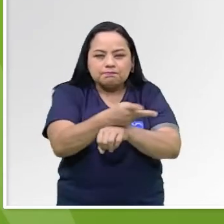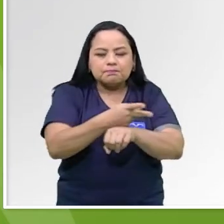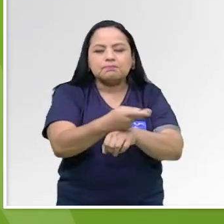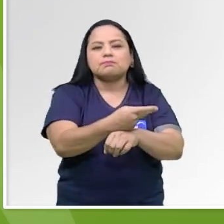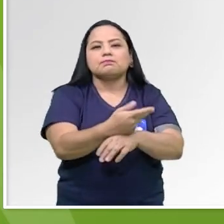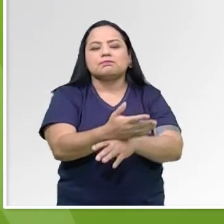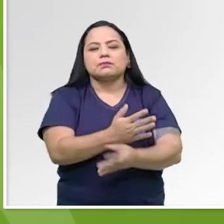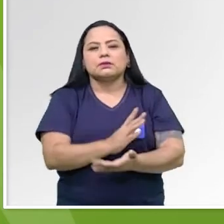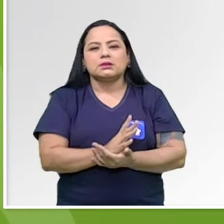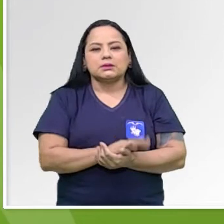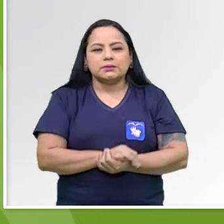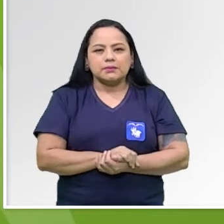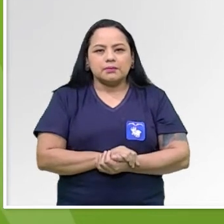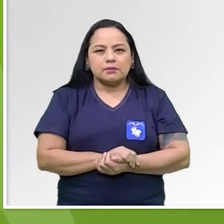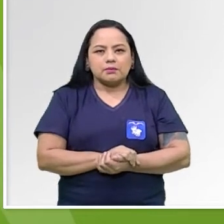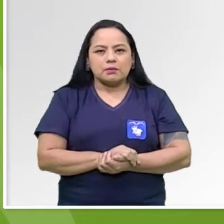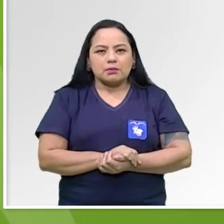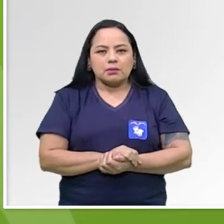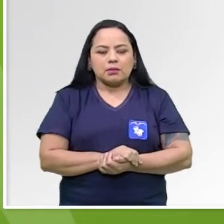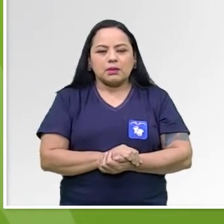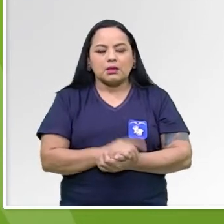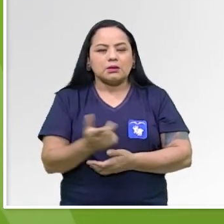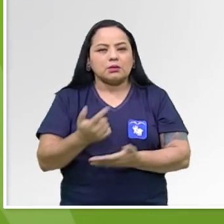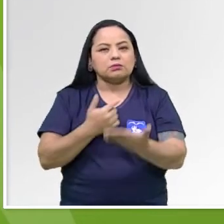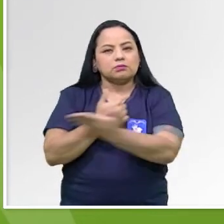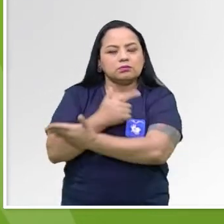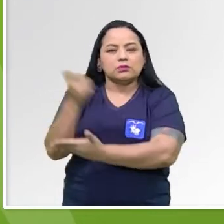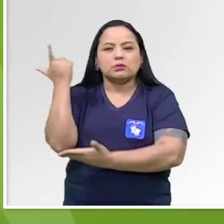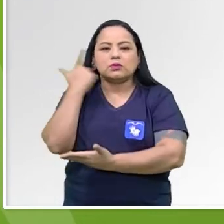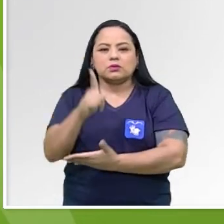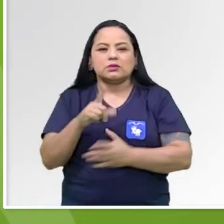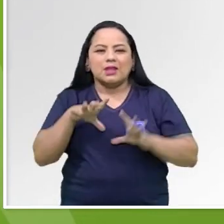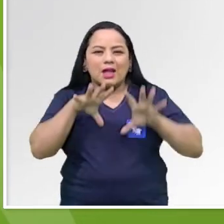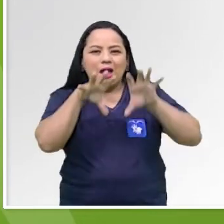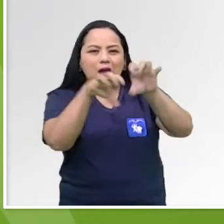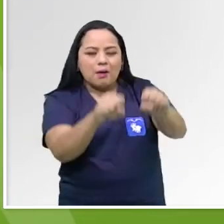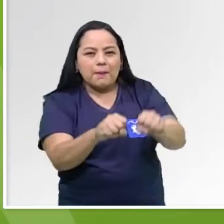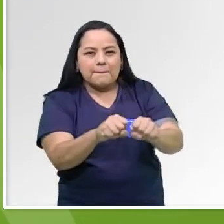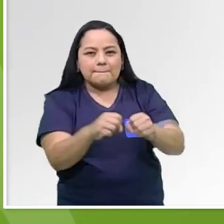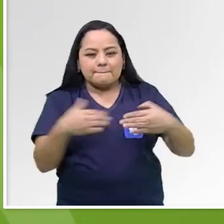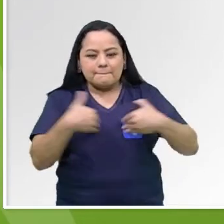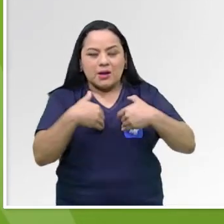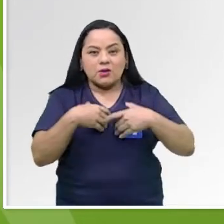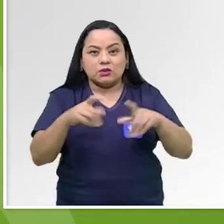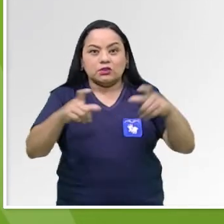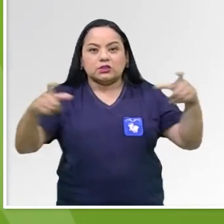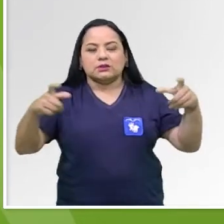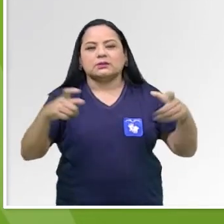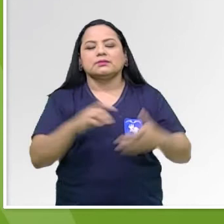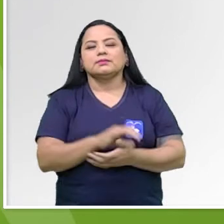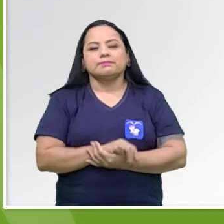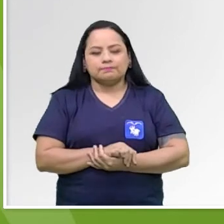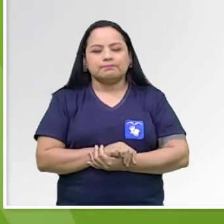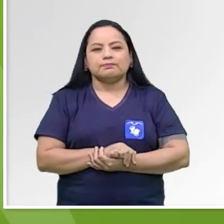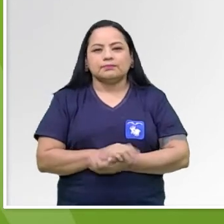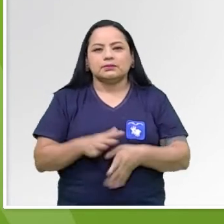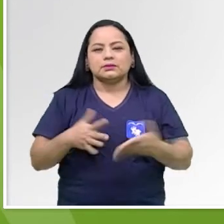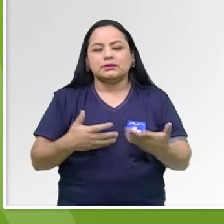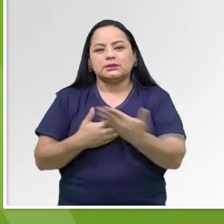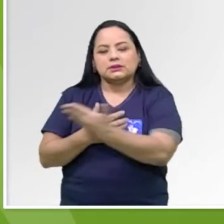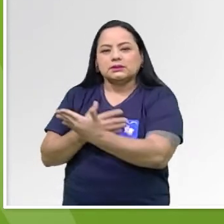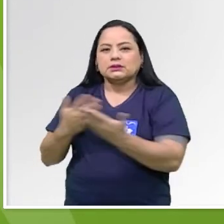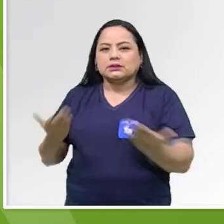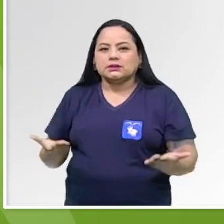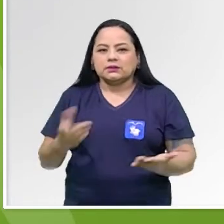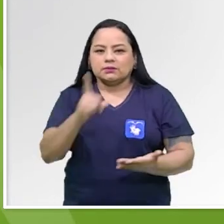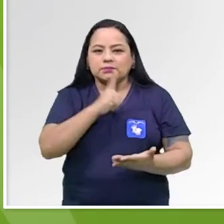sua presa, e aí eles conseguem ali abocanhar animais até maiores do que eles, tá? Então, eles